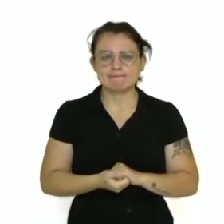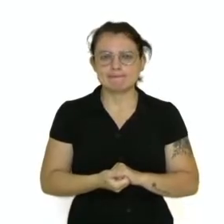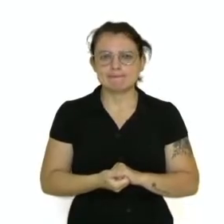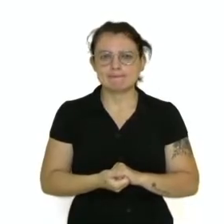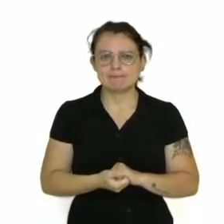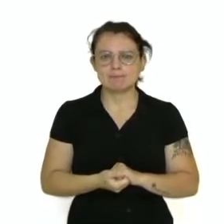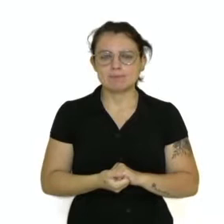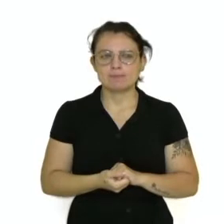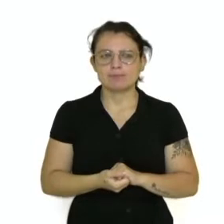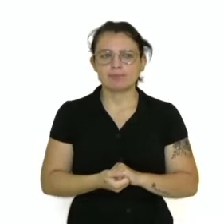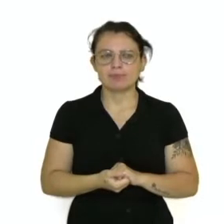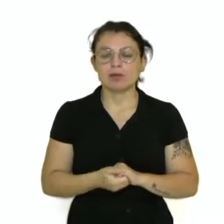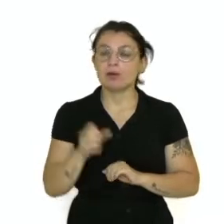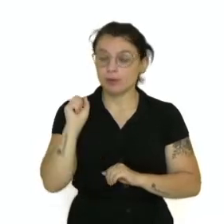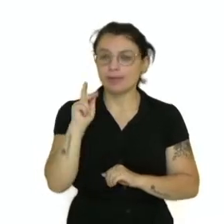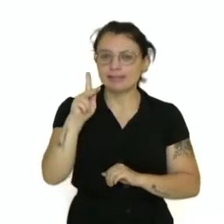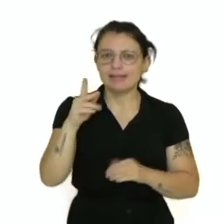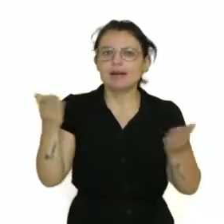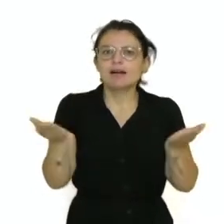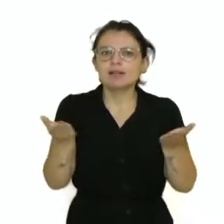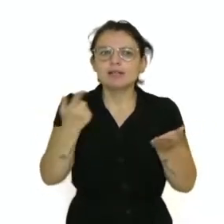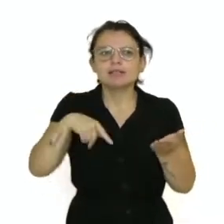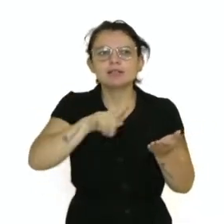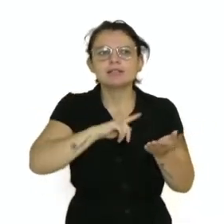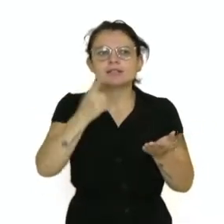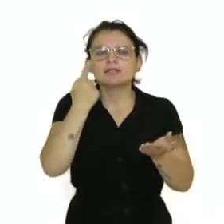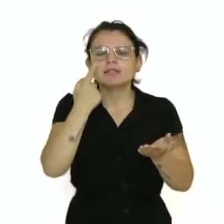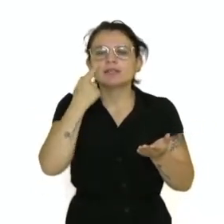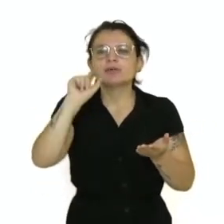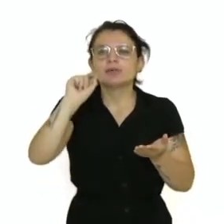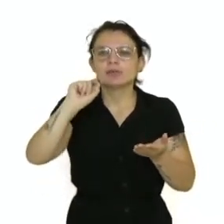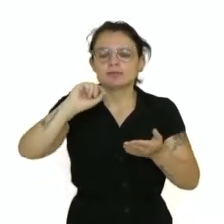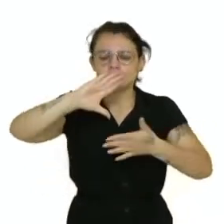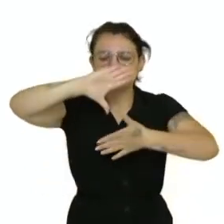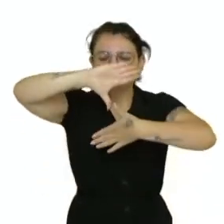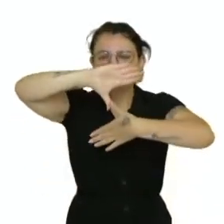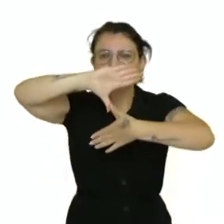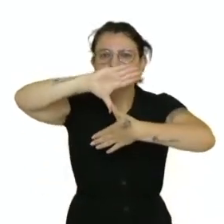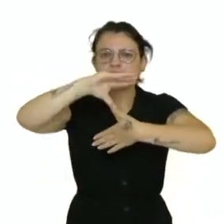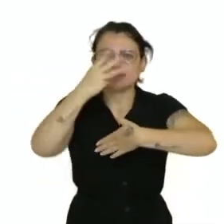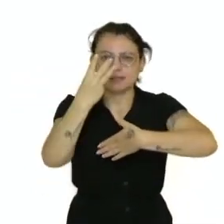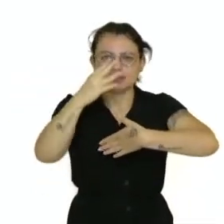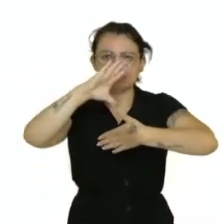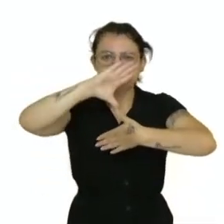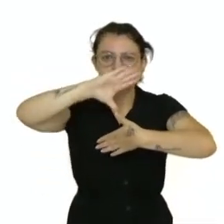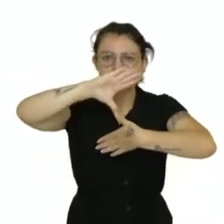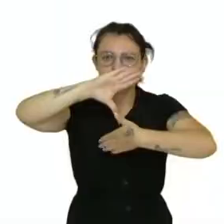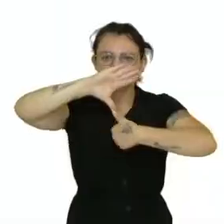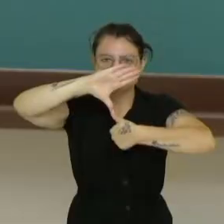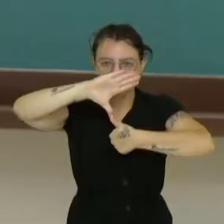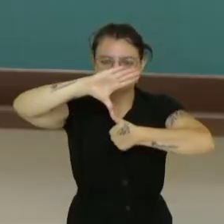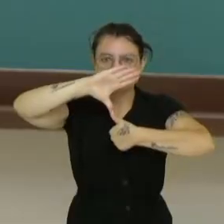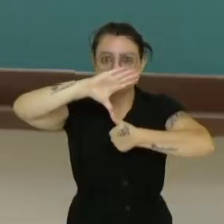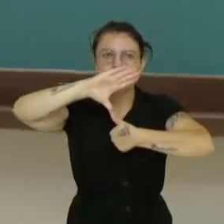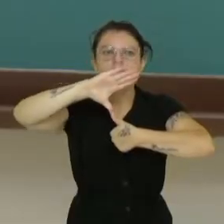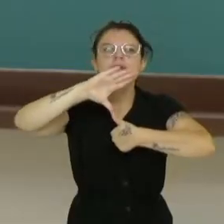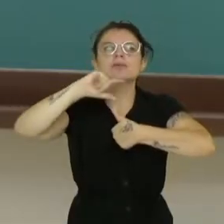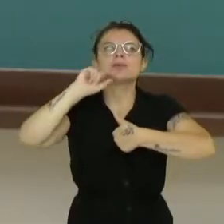Bem, por critérios geográficos, nós dividimos a América em três partes. A América do Norte, que